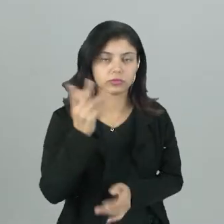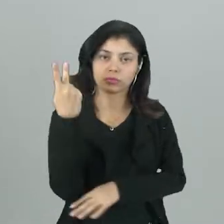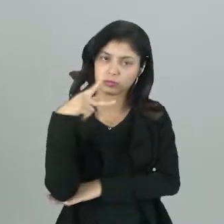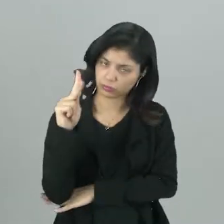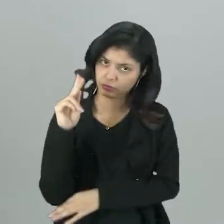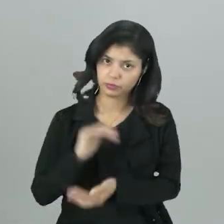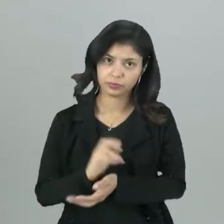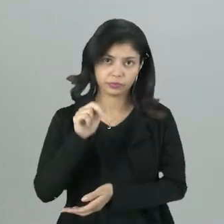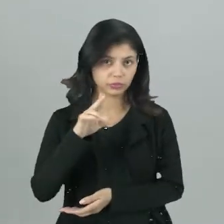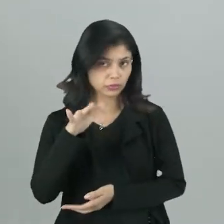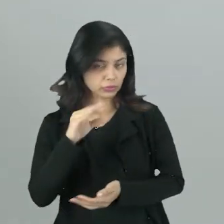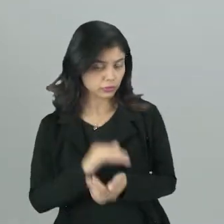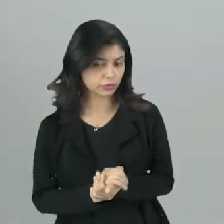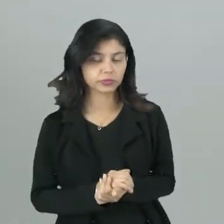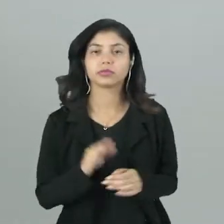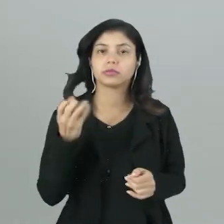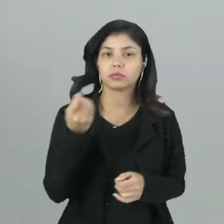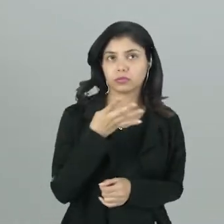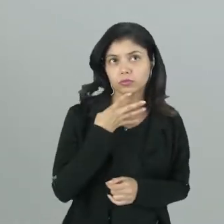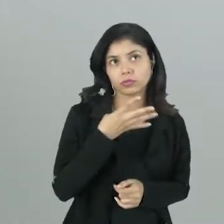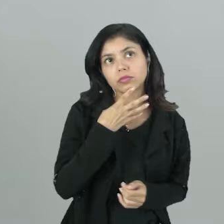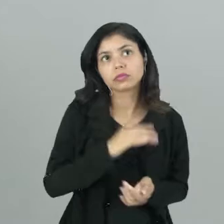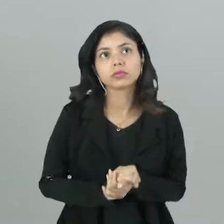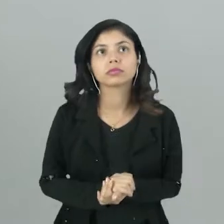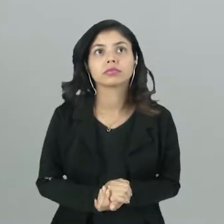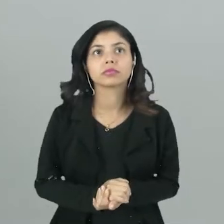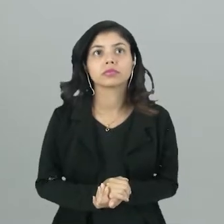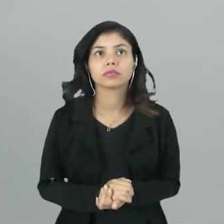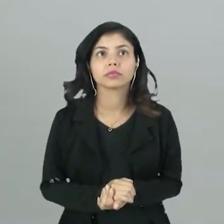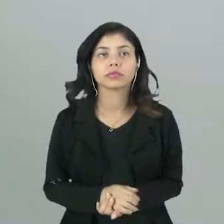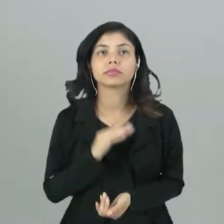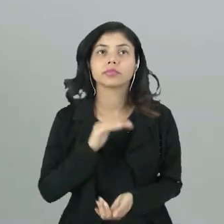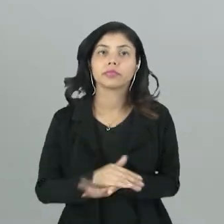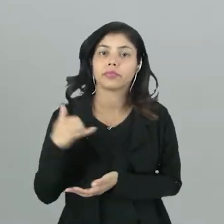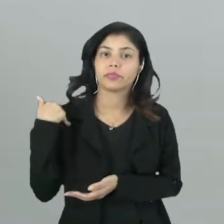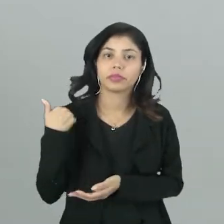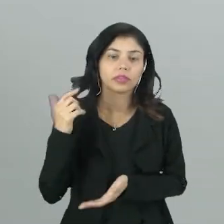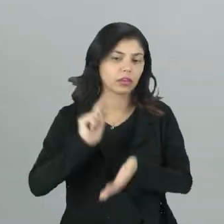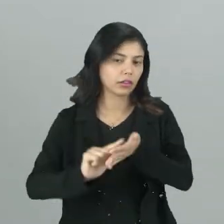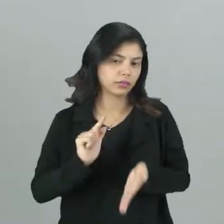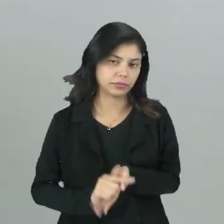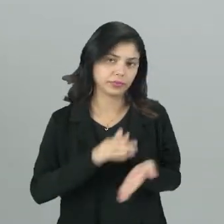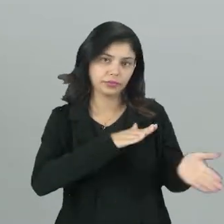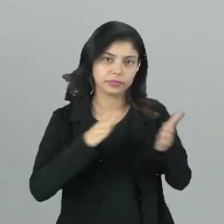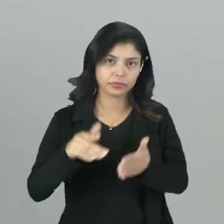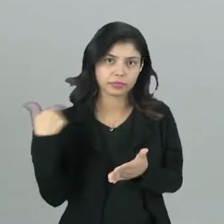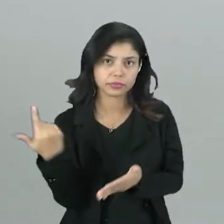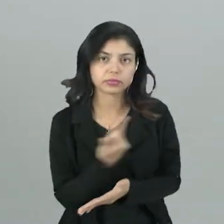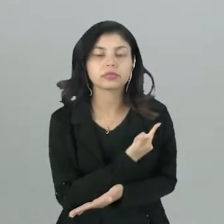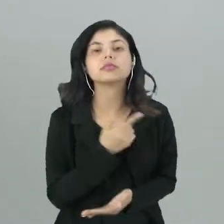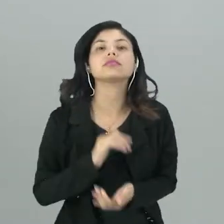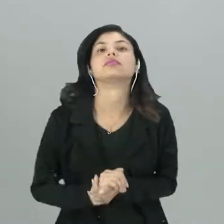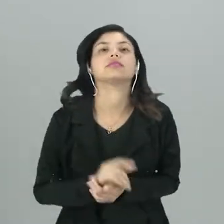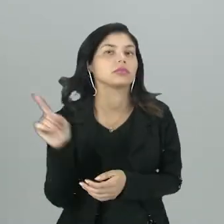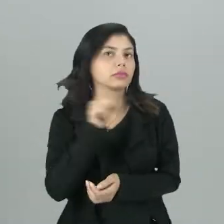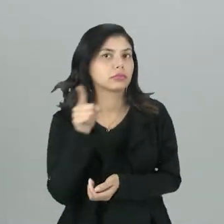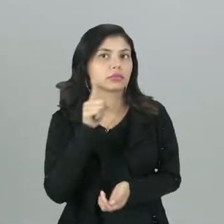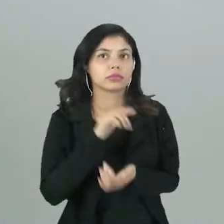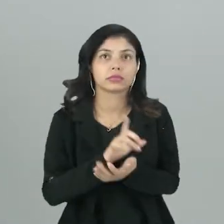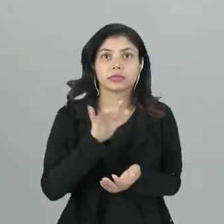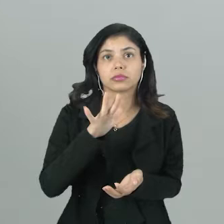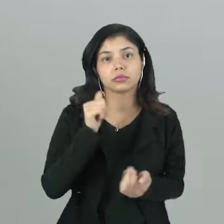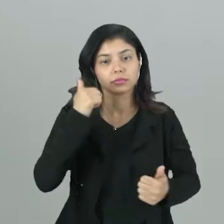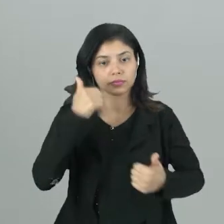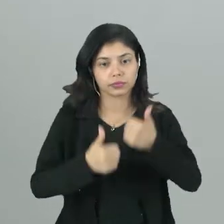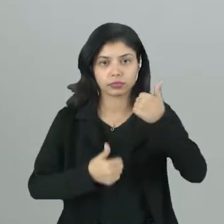é o período neolítico, que ficou também conhecido como idade da pedra polida. A partir de agora, os homens não mais lascavam